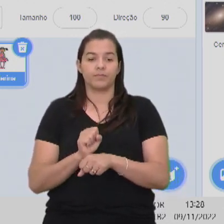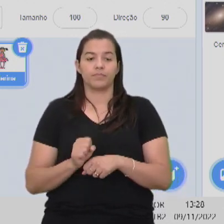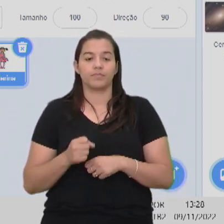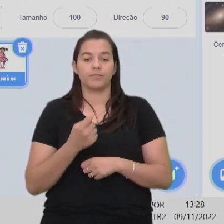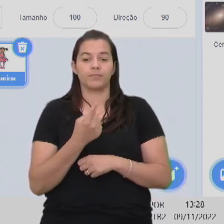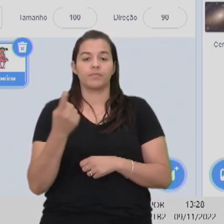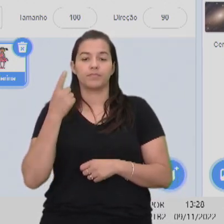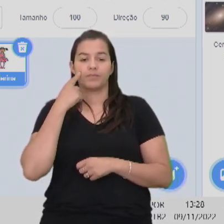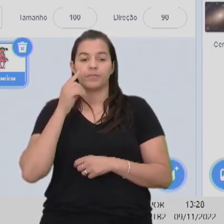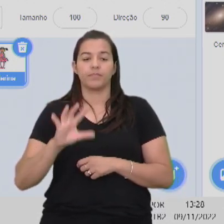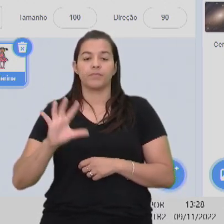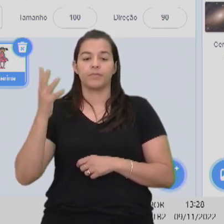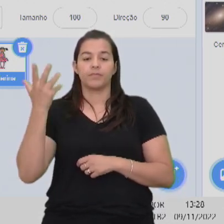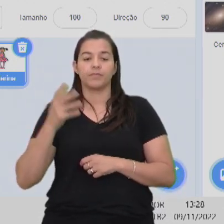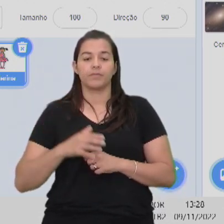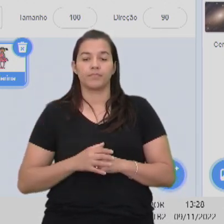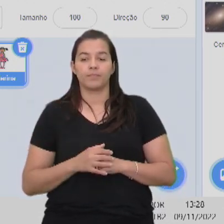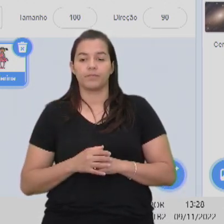Vamos ver o que acontece.